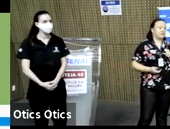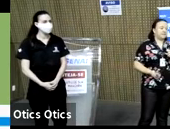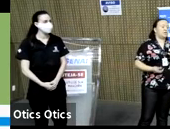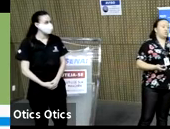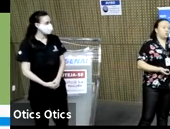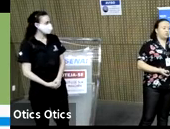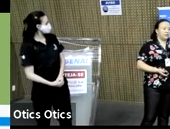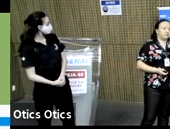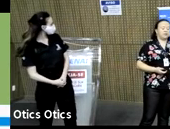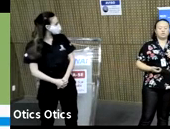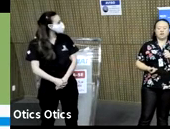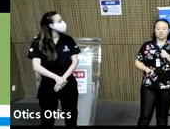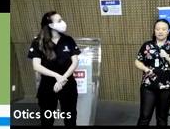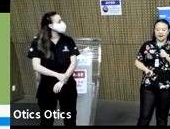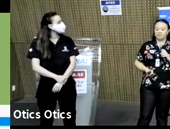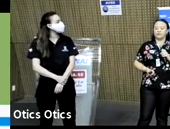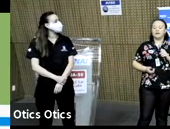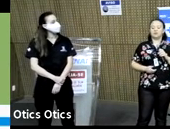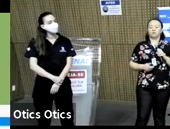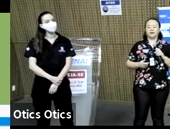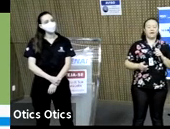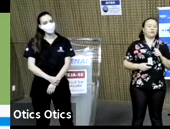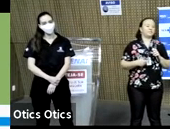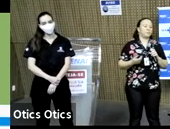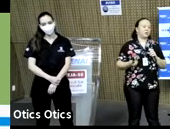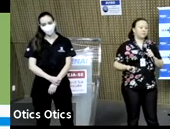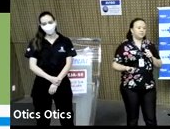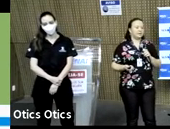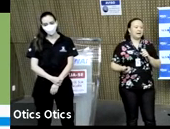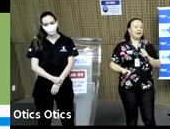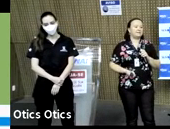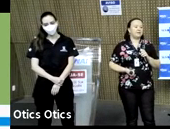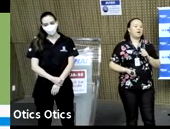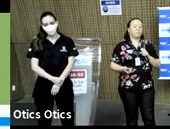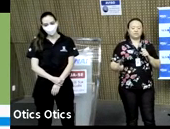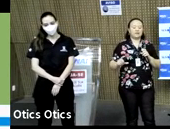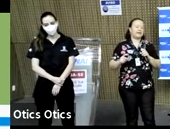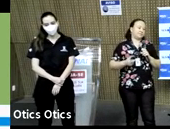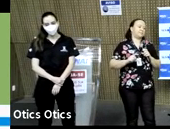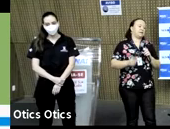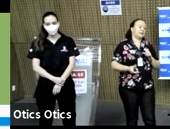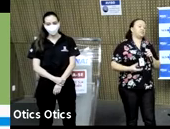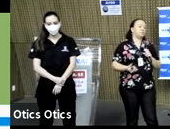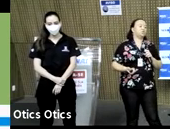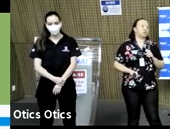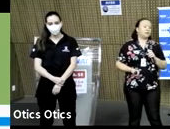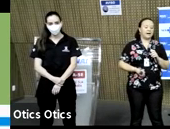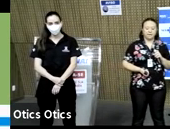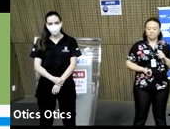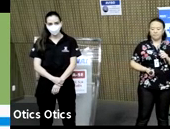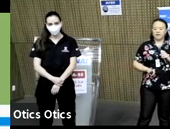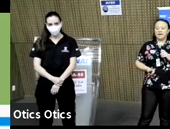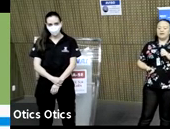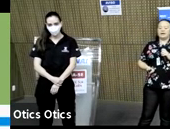esse desejo de consultar com oftalmo e já agendava. Então, creio que nas próximas análises, pode ser que essa especialidade mude de